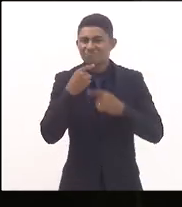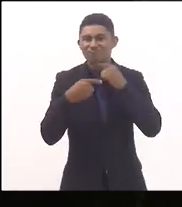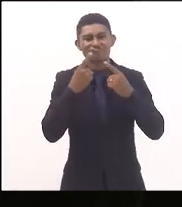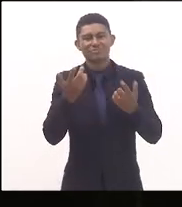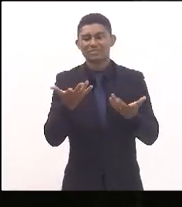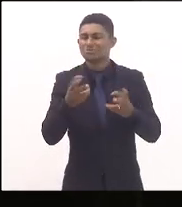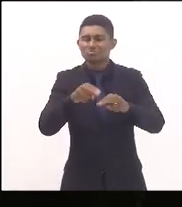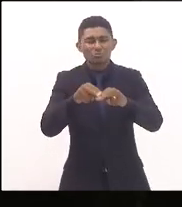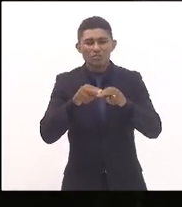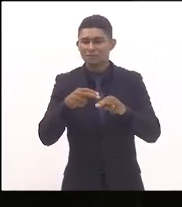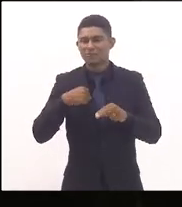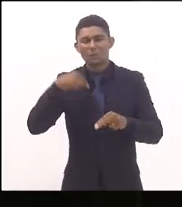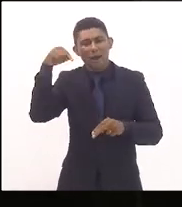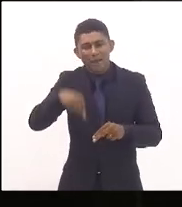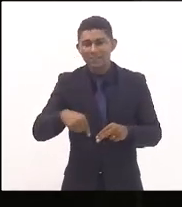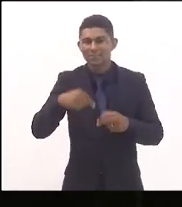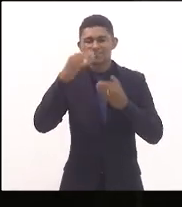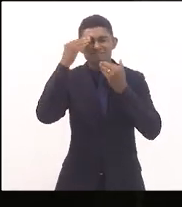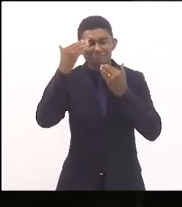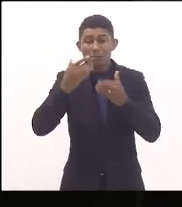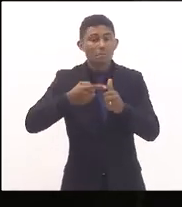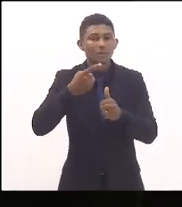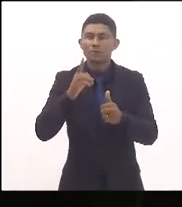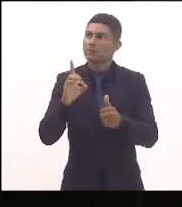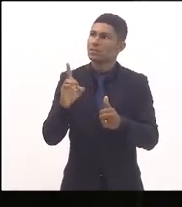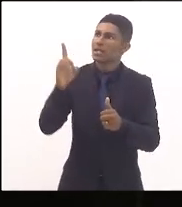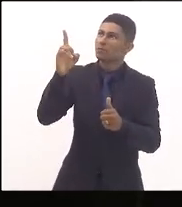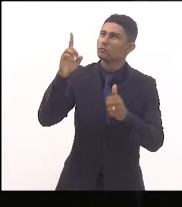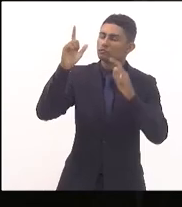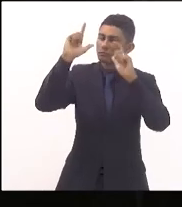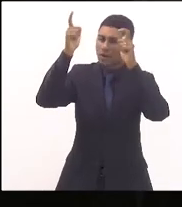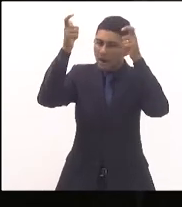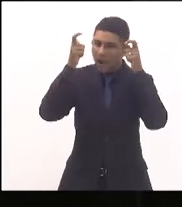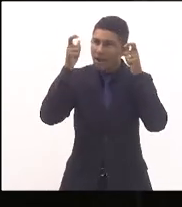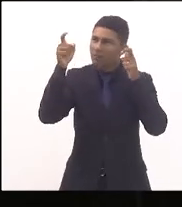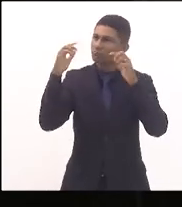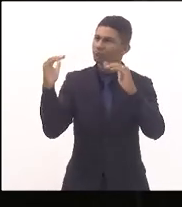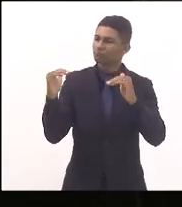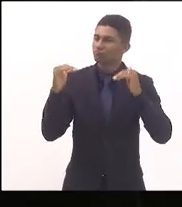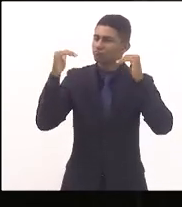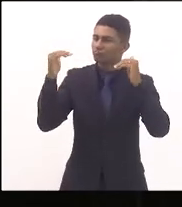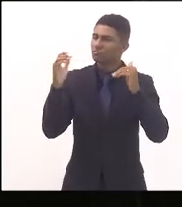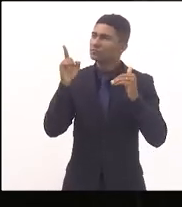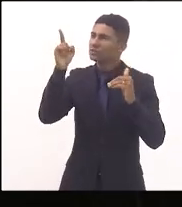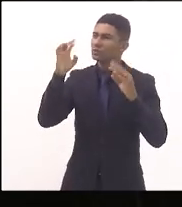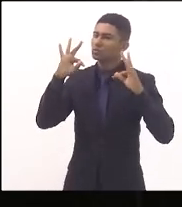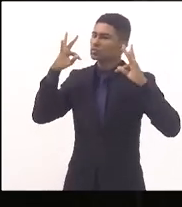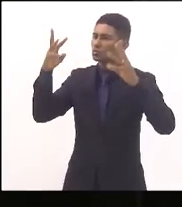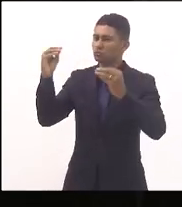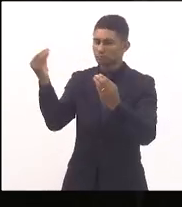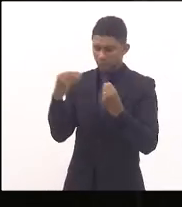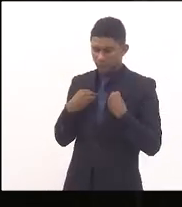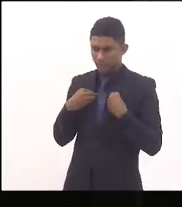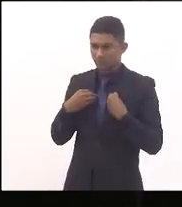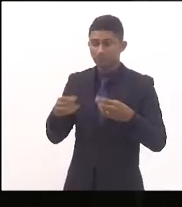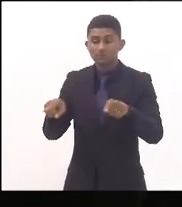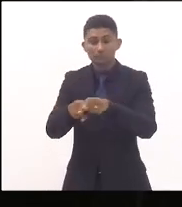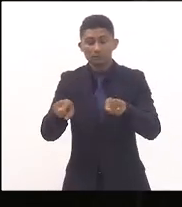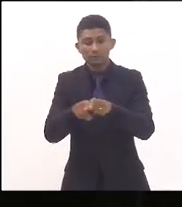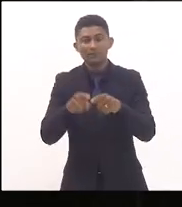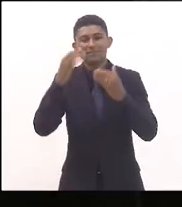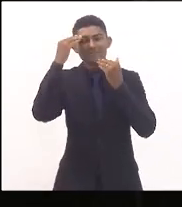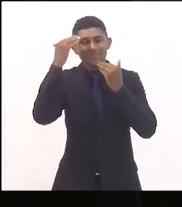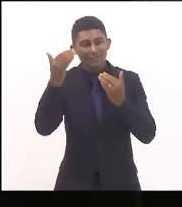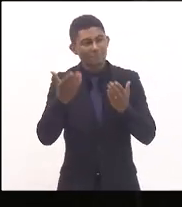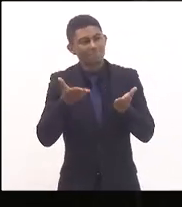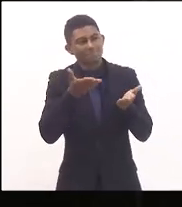estou aqui agradecendo Como eu disse primeiro a Deus o rei dos reis que a ele eu consagro tudo o que sou e depois eu agradeço